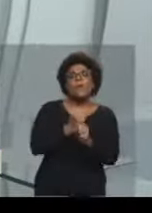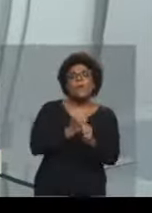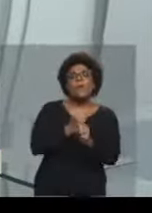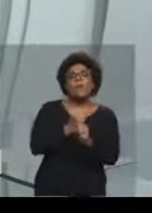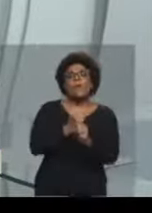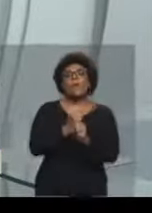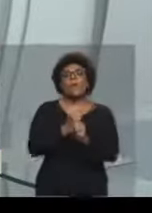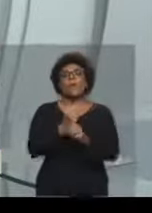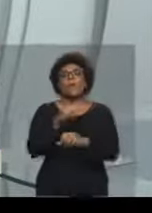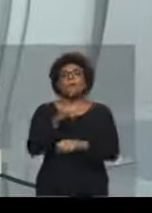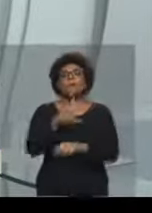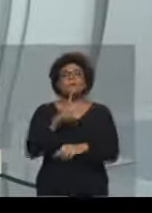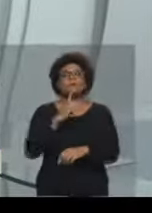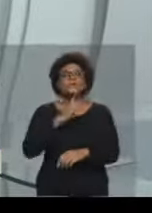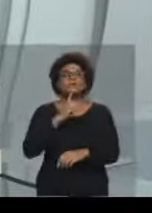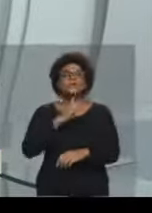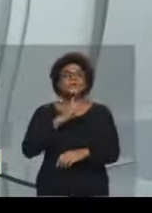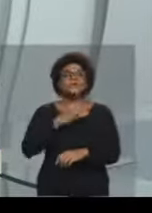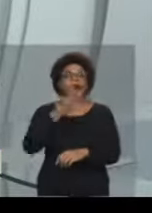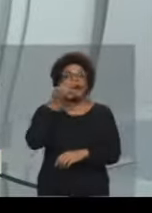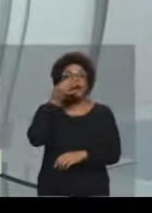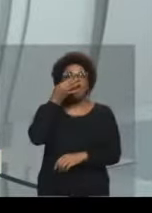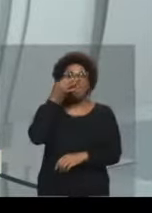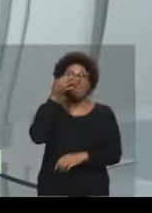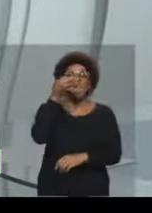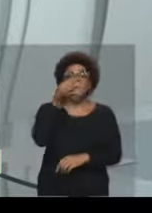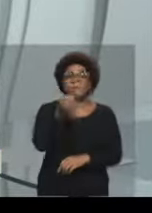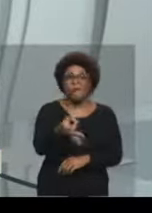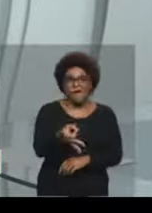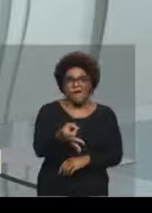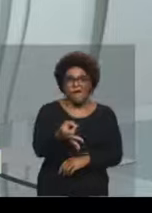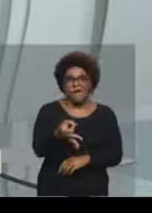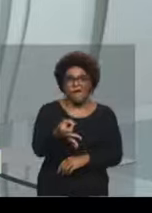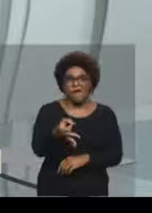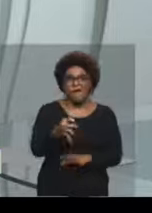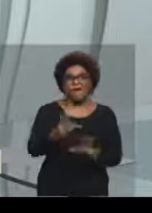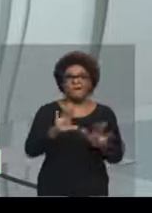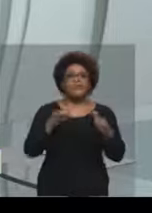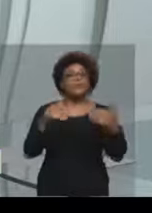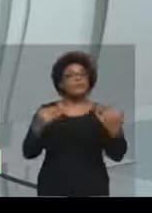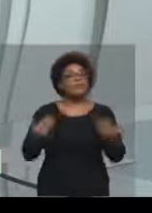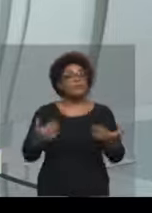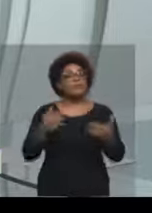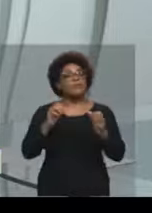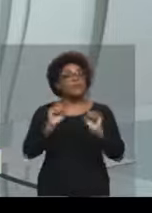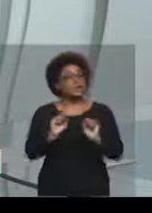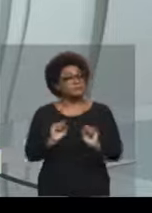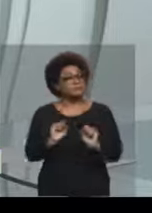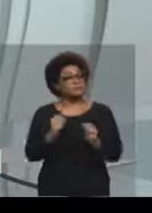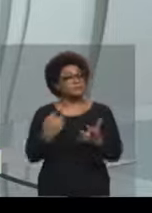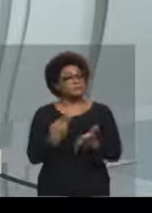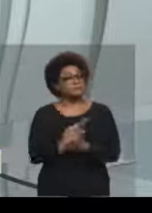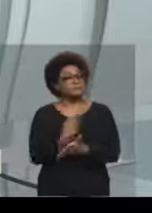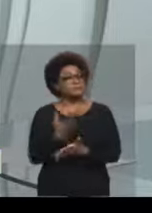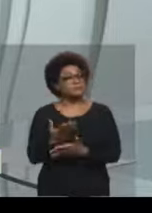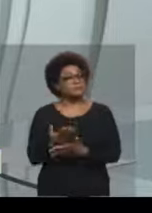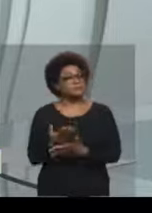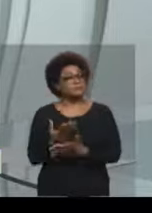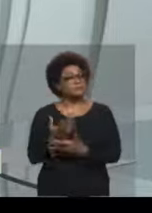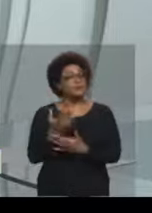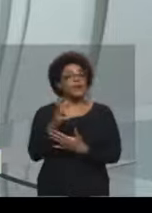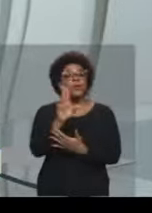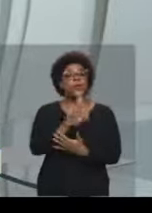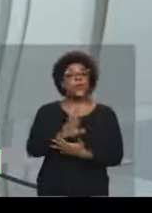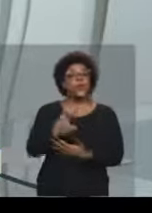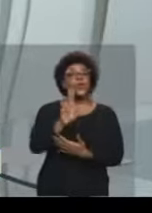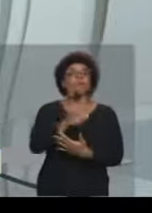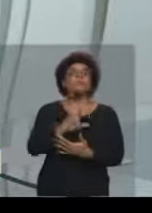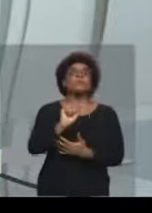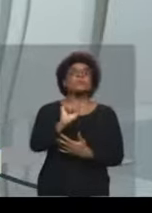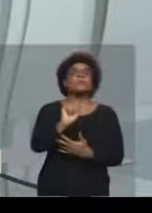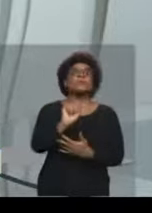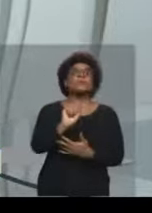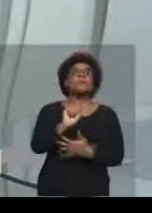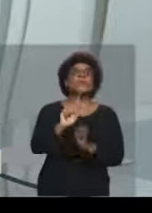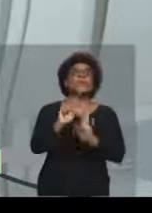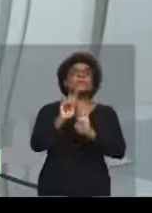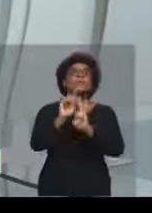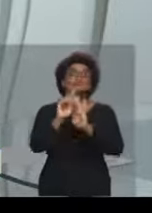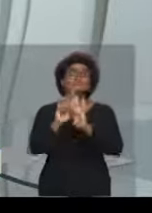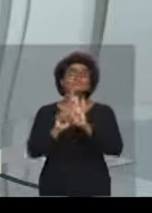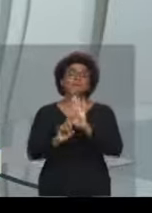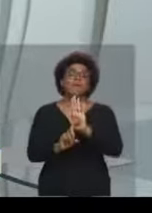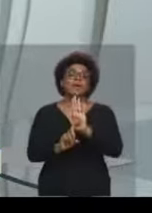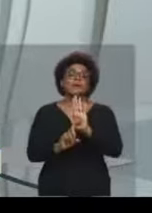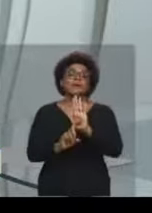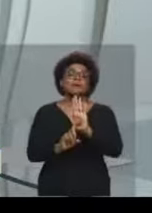ficar, né, bem antenado. Então, ela tem essa situação. Normalmente, se usa o texto verbal e o texto